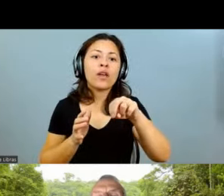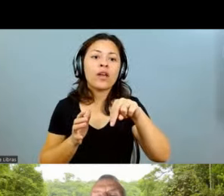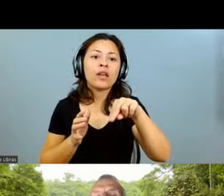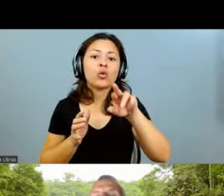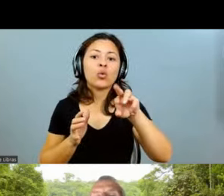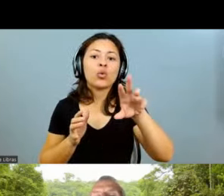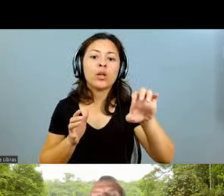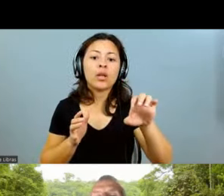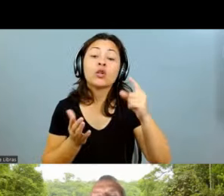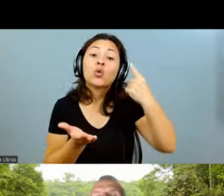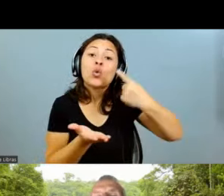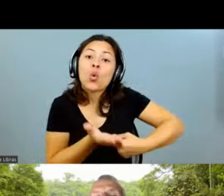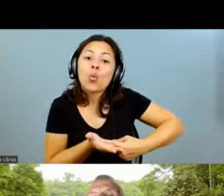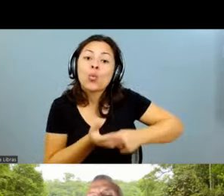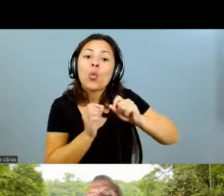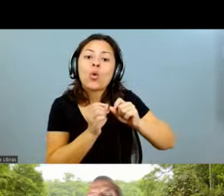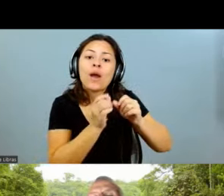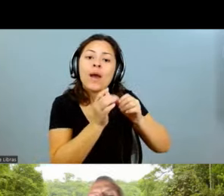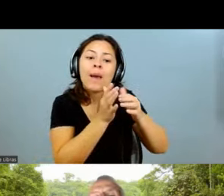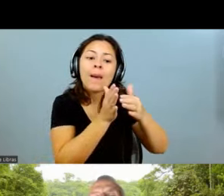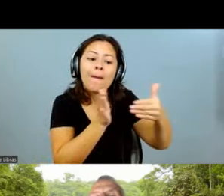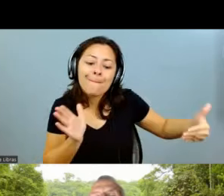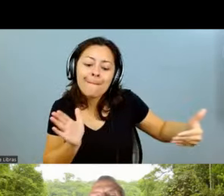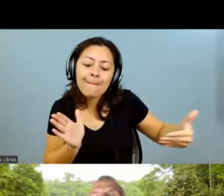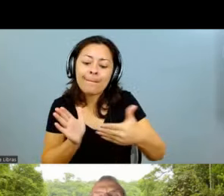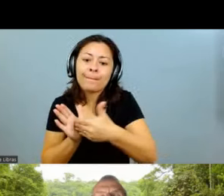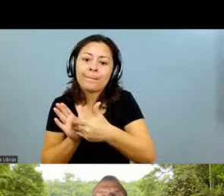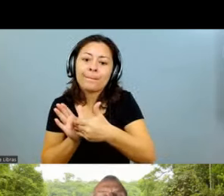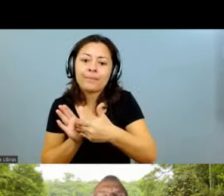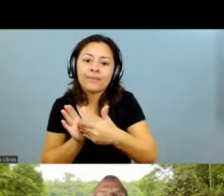foi estendido até a safra